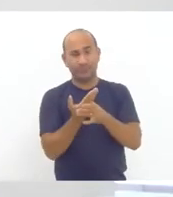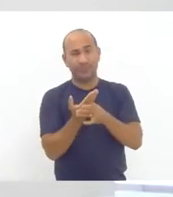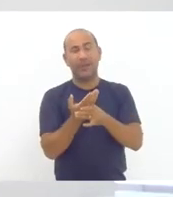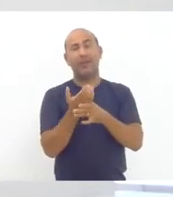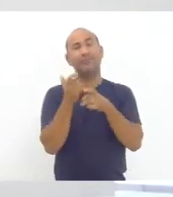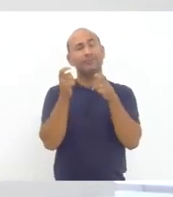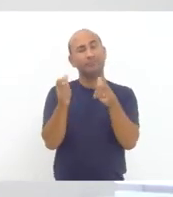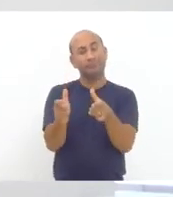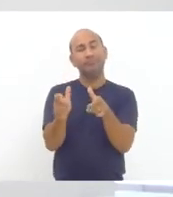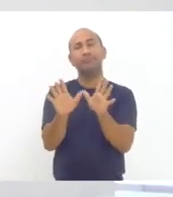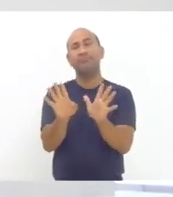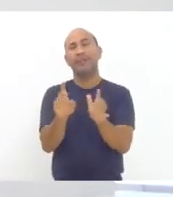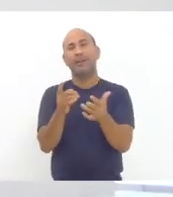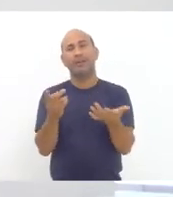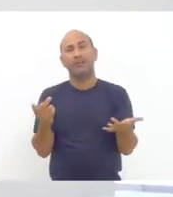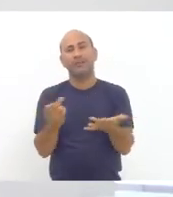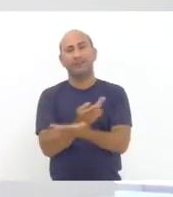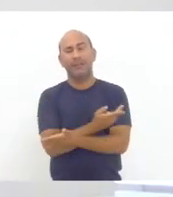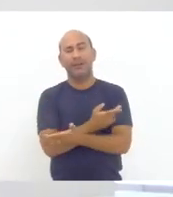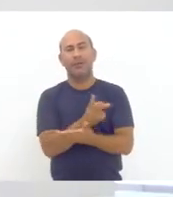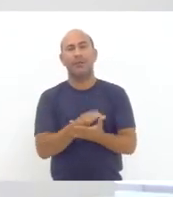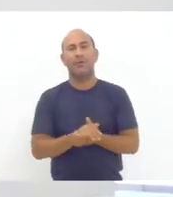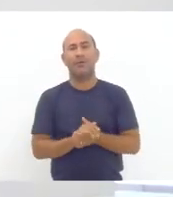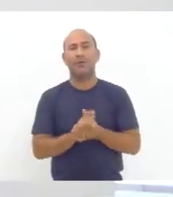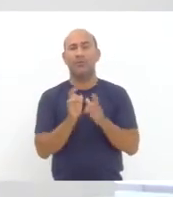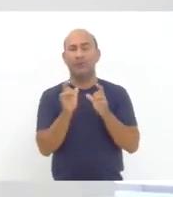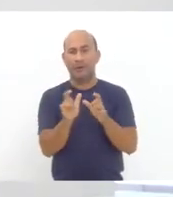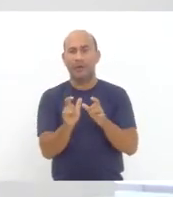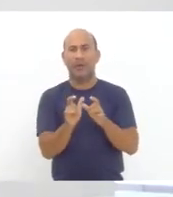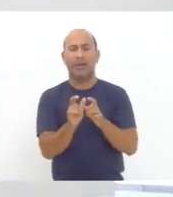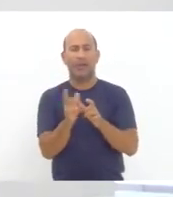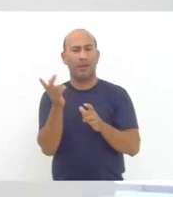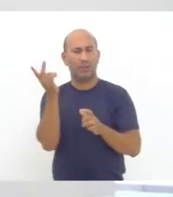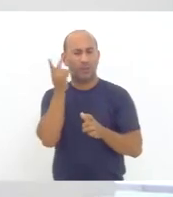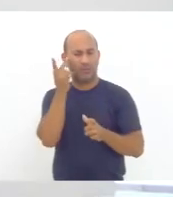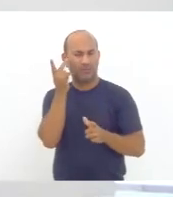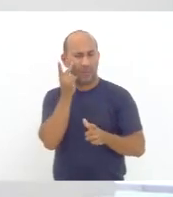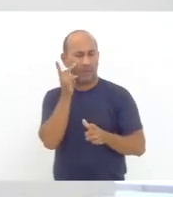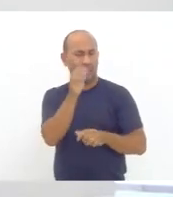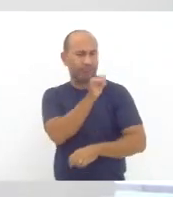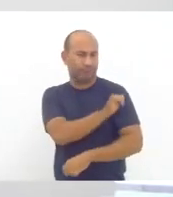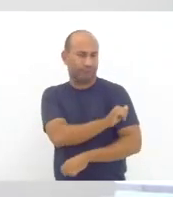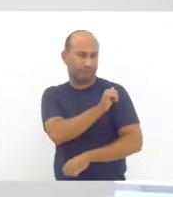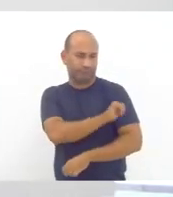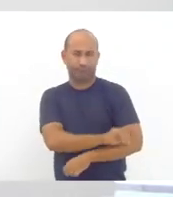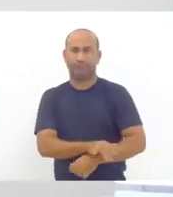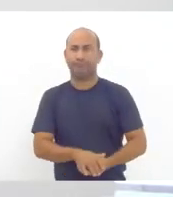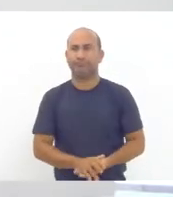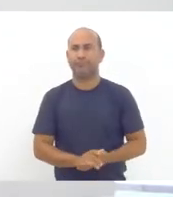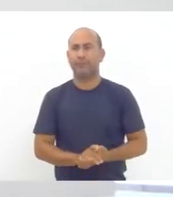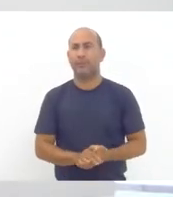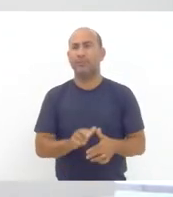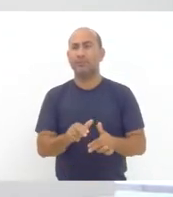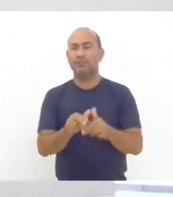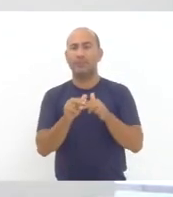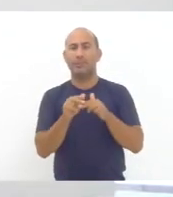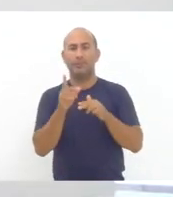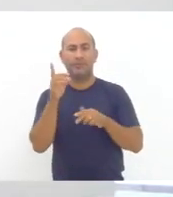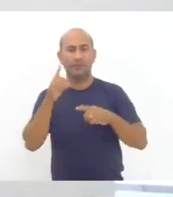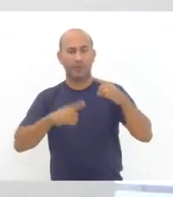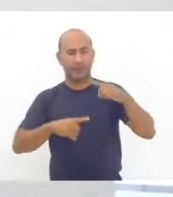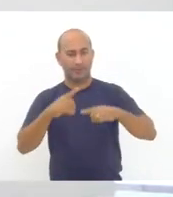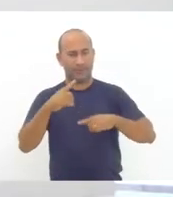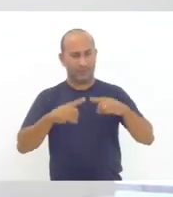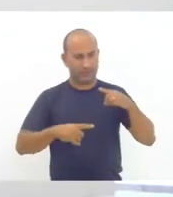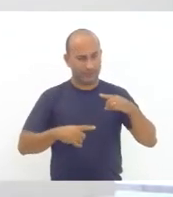árabe Mas acabou se tornando um grande mercado popular do Rio de Janeiro e ele tem uma máxima que ele sempre diz para os deputados e